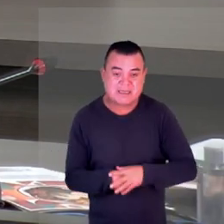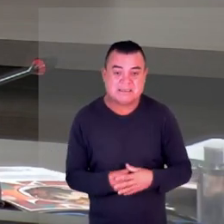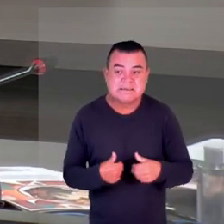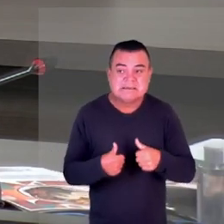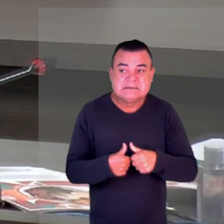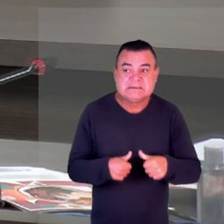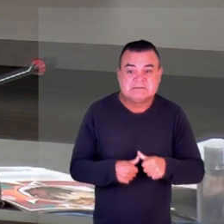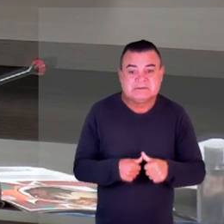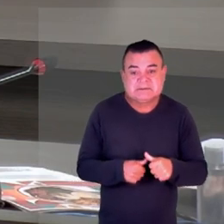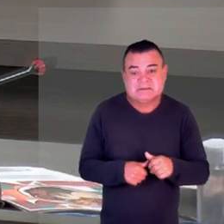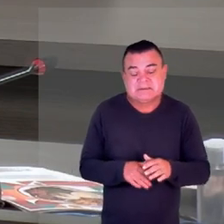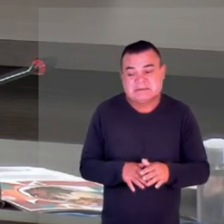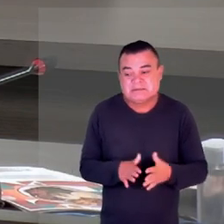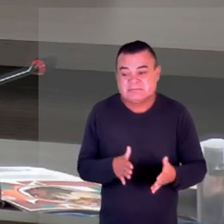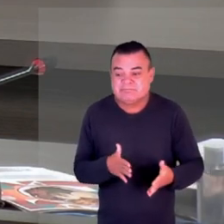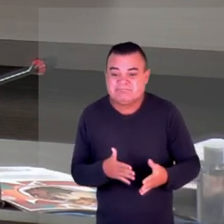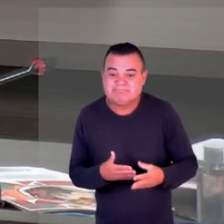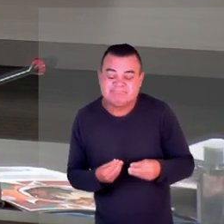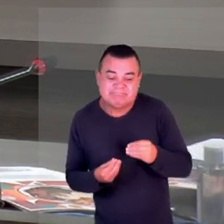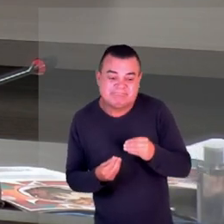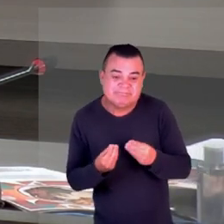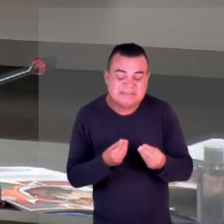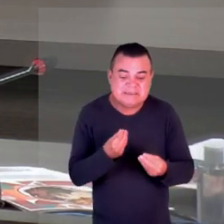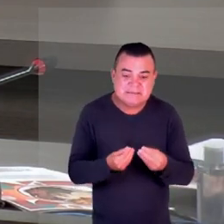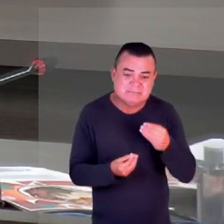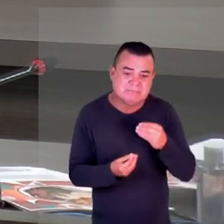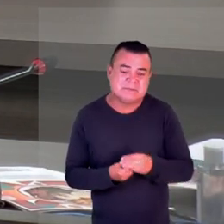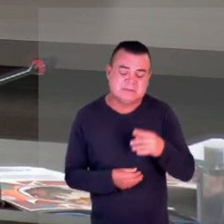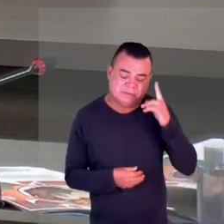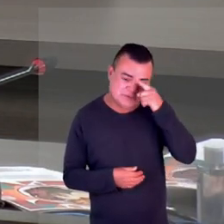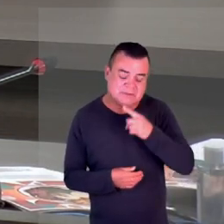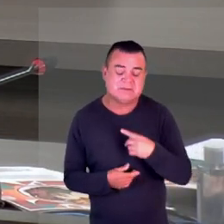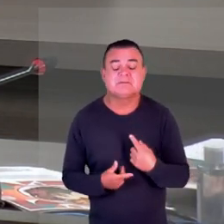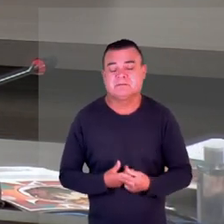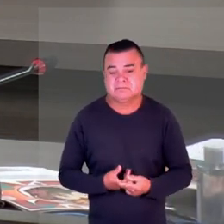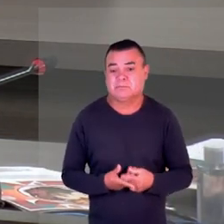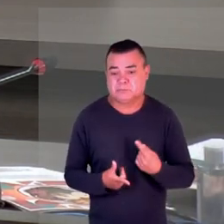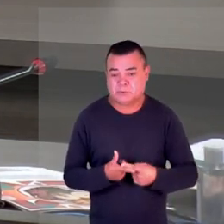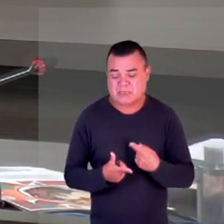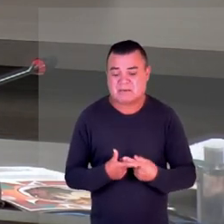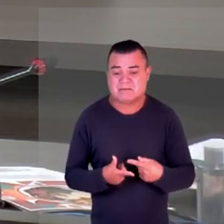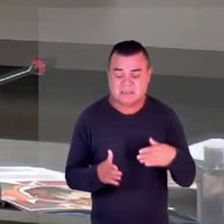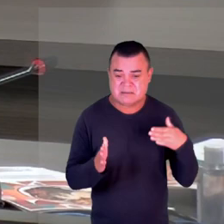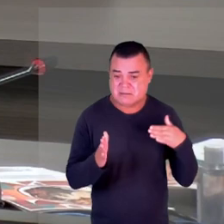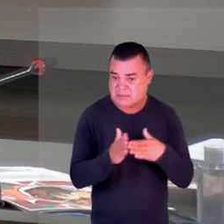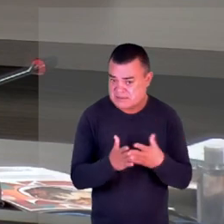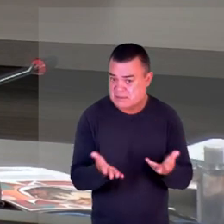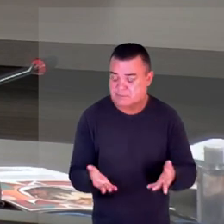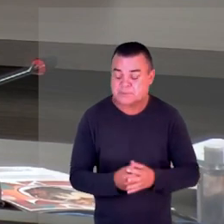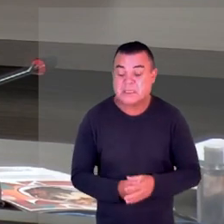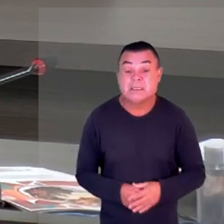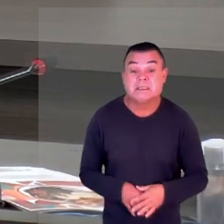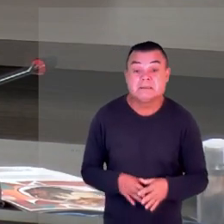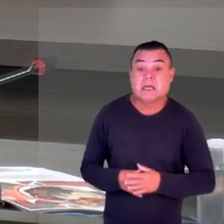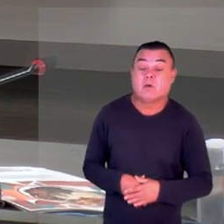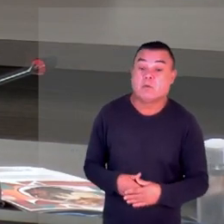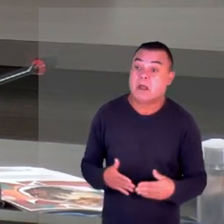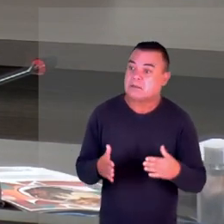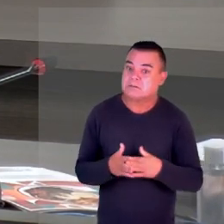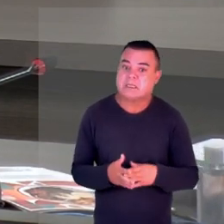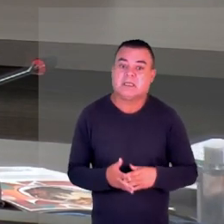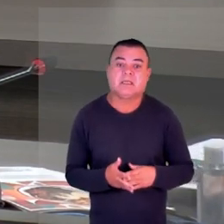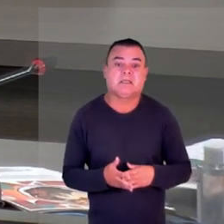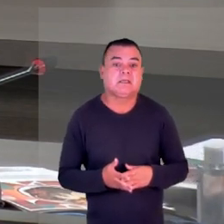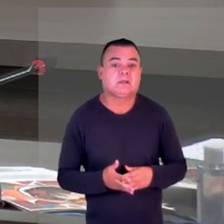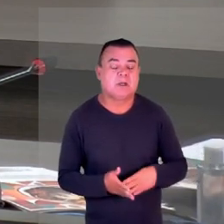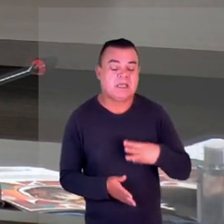capenga por conta dessa limitação de atuação e eu concordo que até pelo MP ser Uno e divisível e